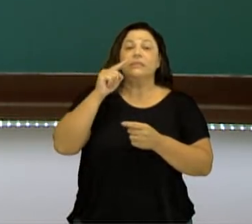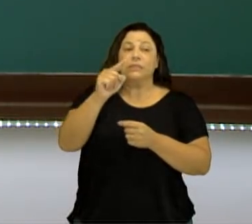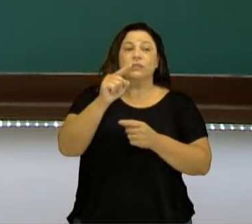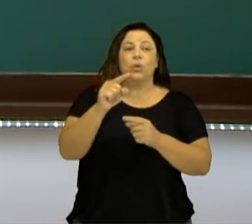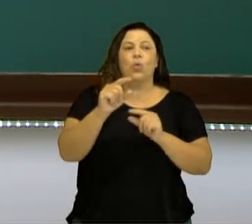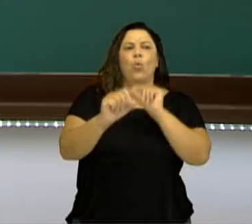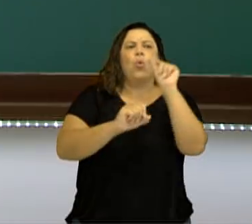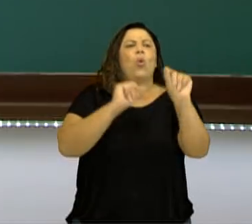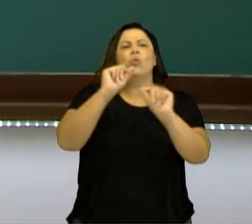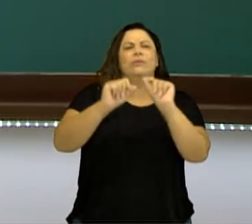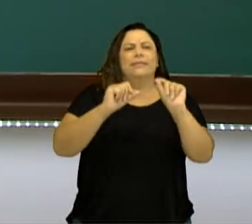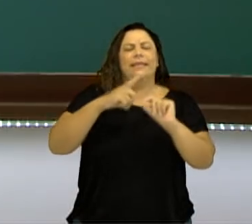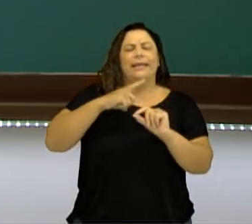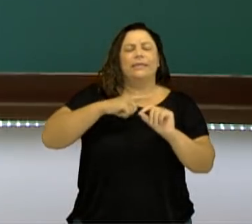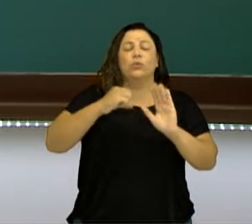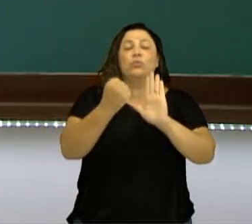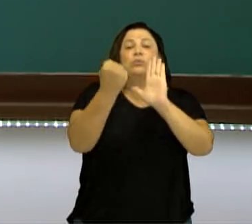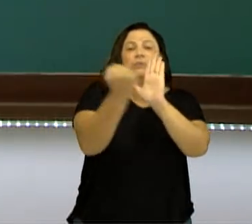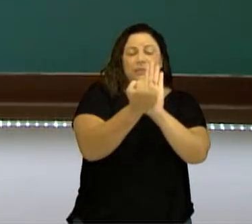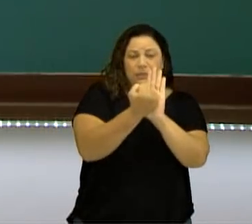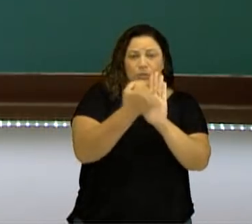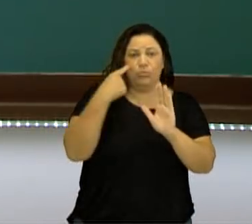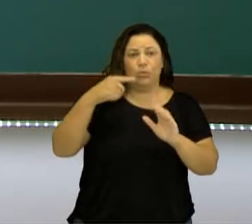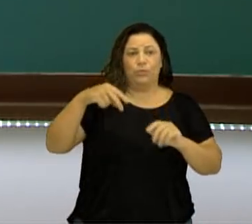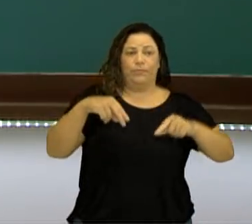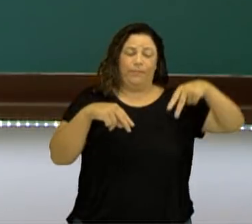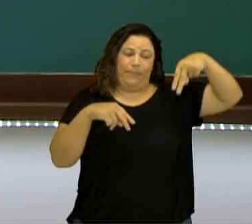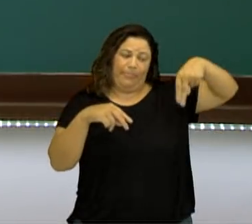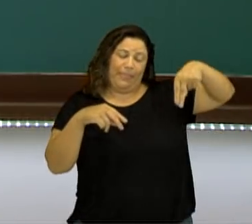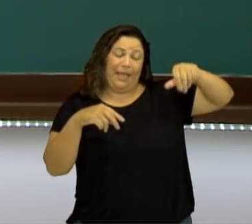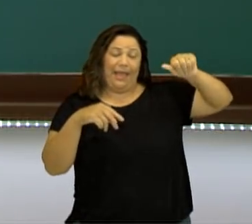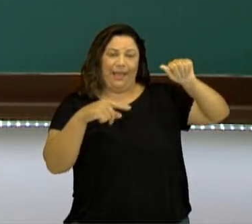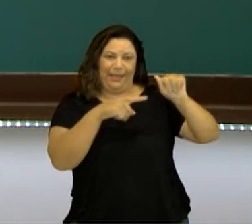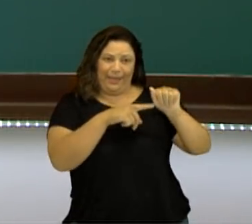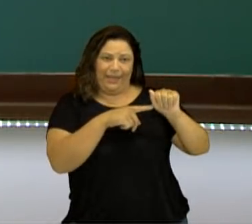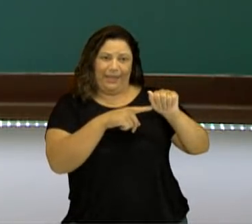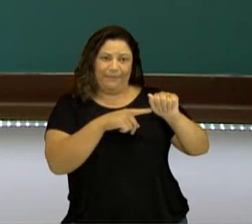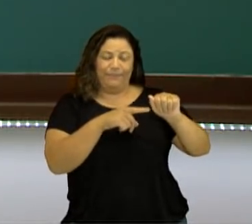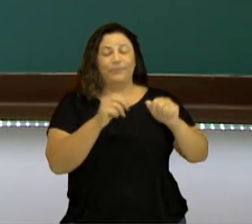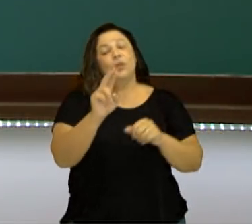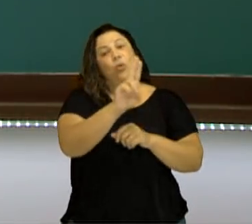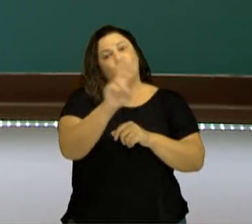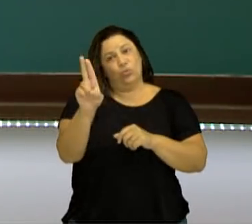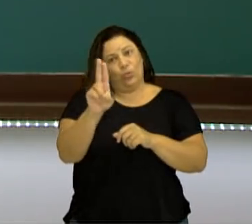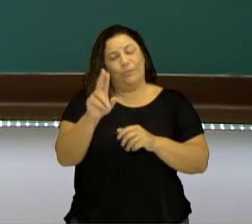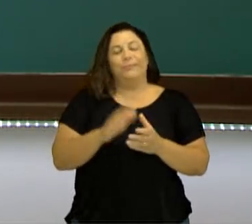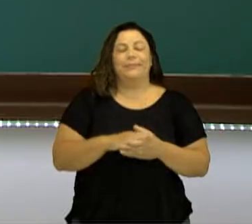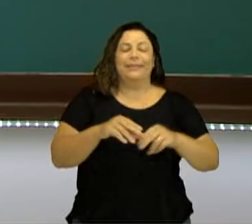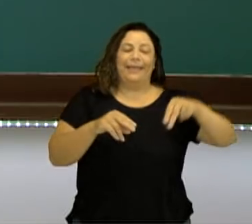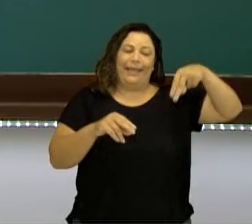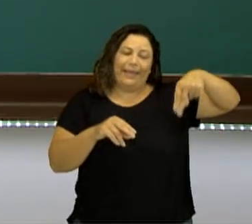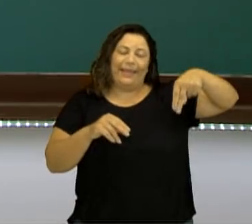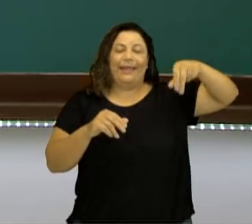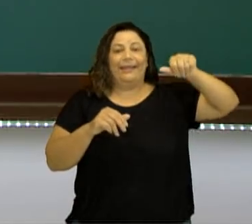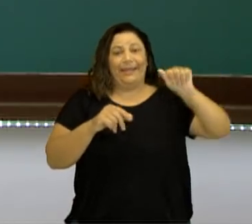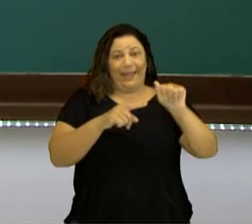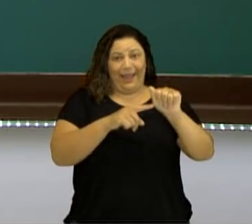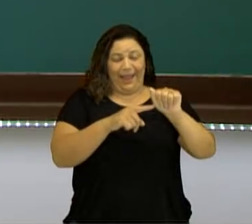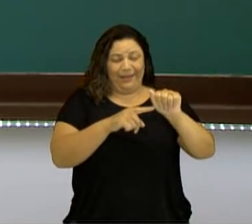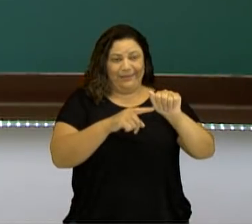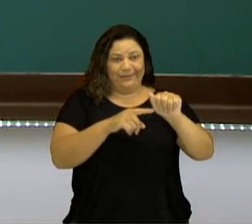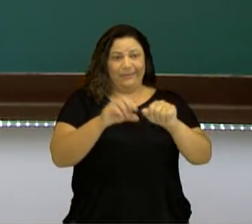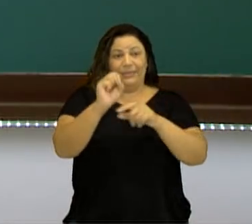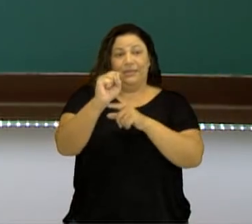tenho, ó, símbolo sódio, nome, símbolo Na, nome